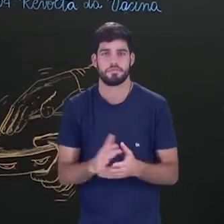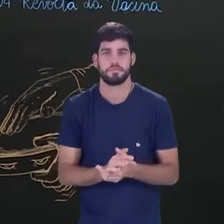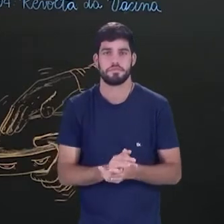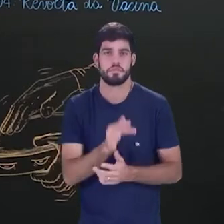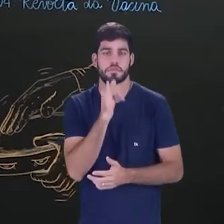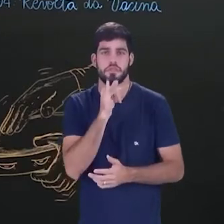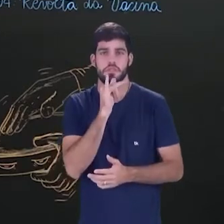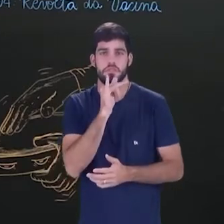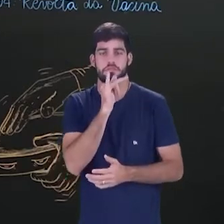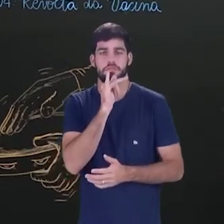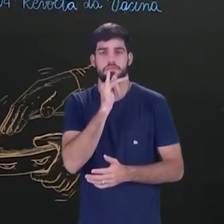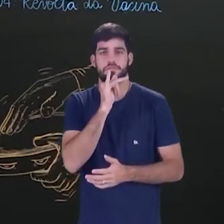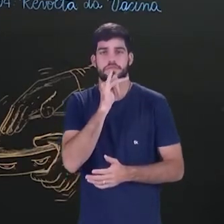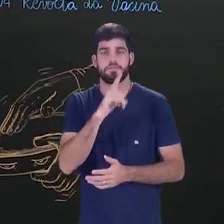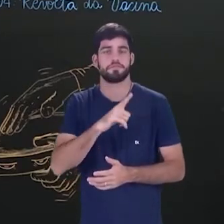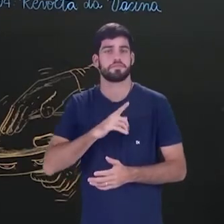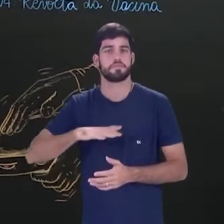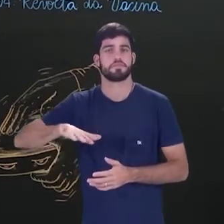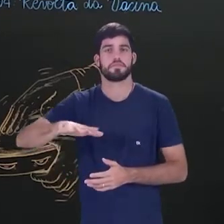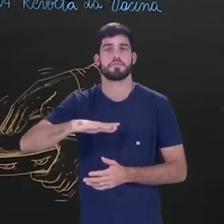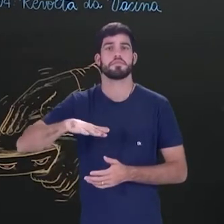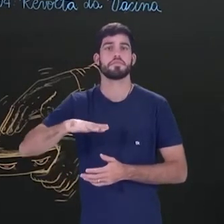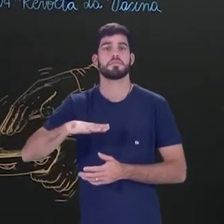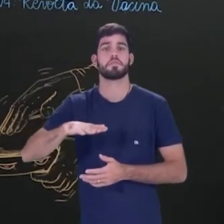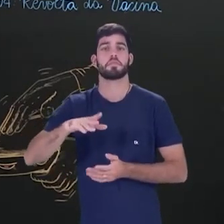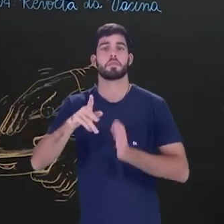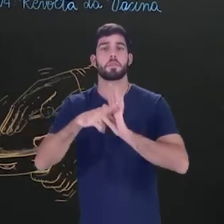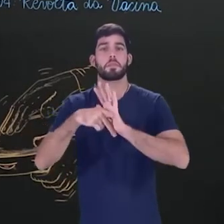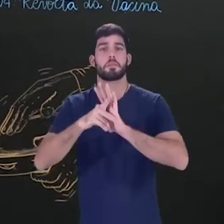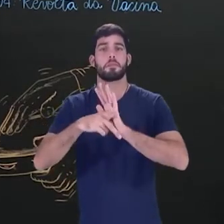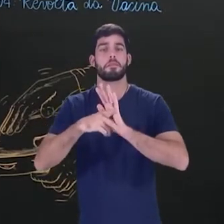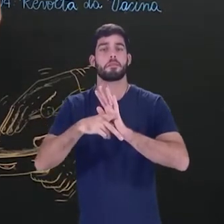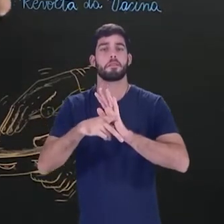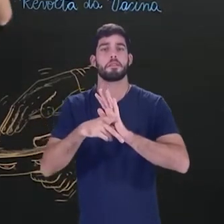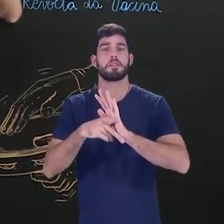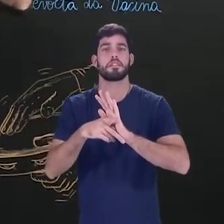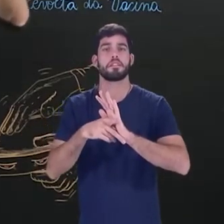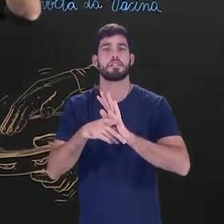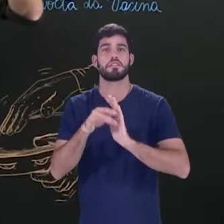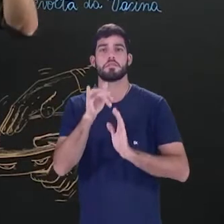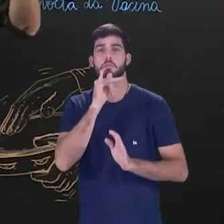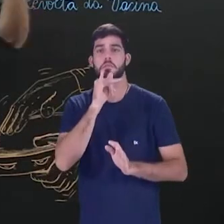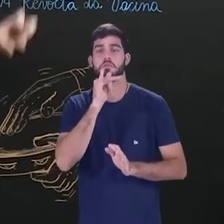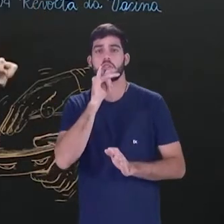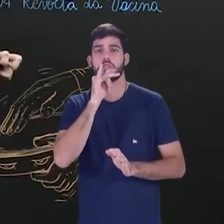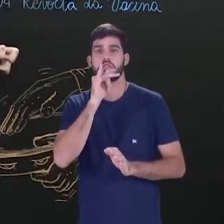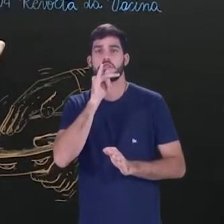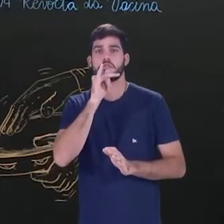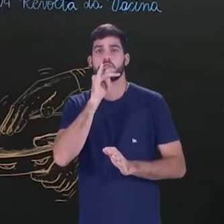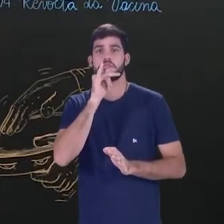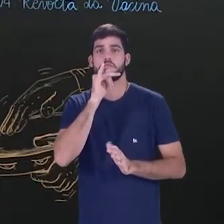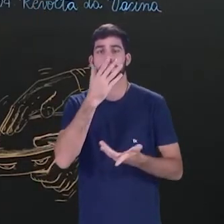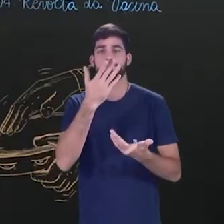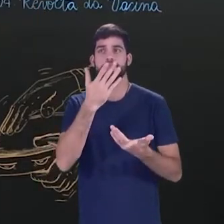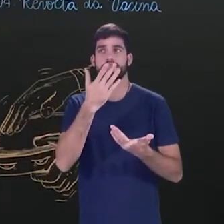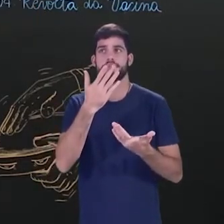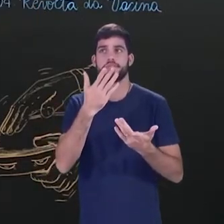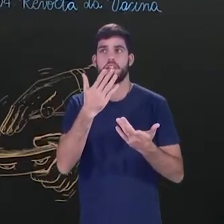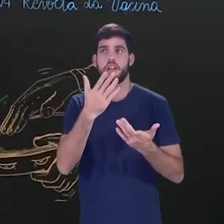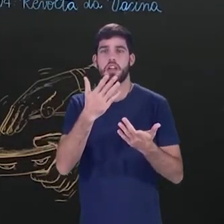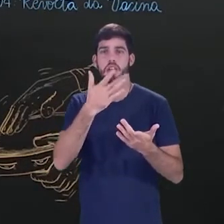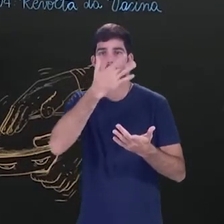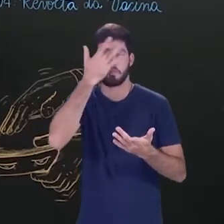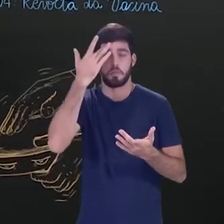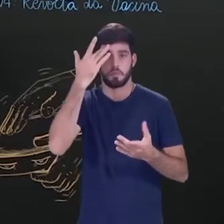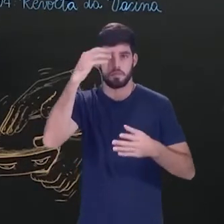havia setores da elite brasileira que tinham projetos claros de embranquecimento da raça